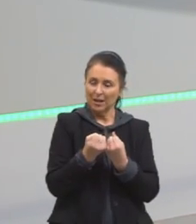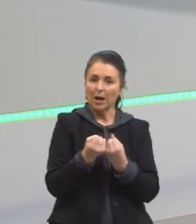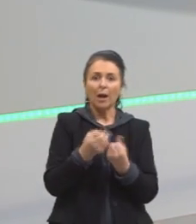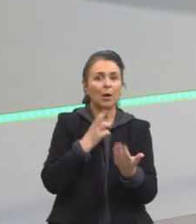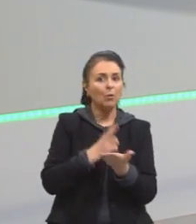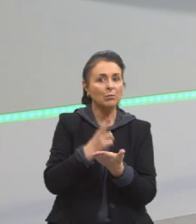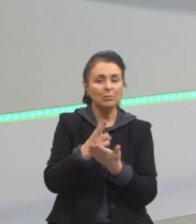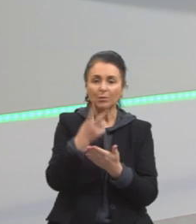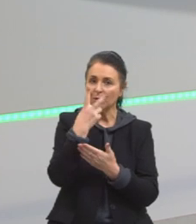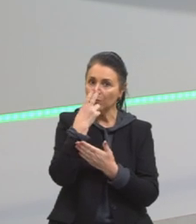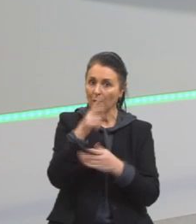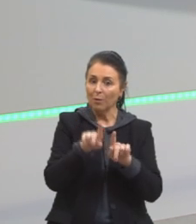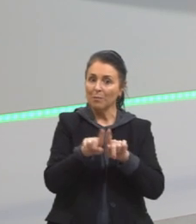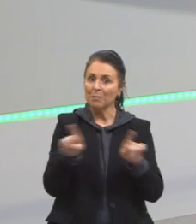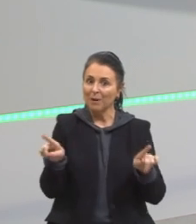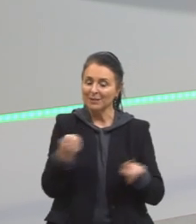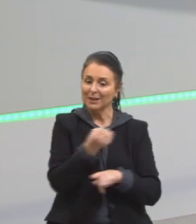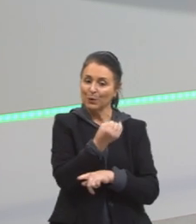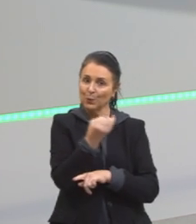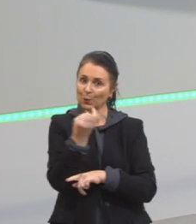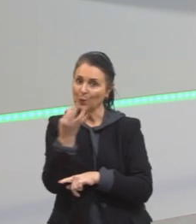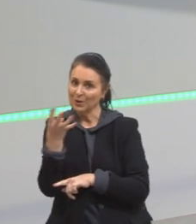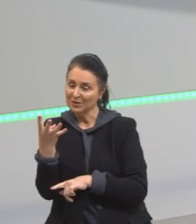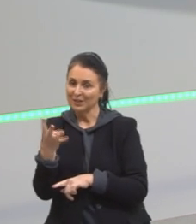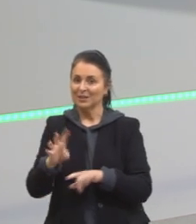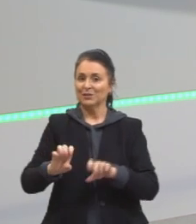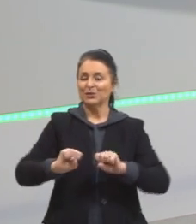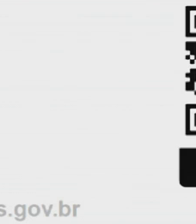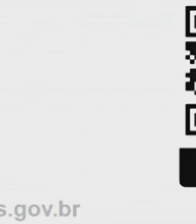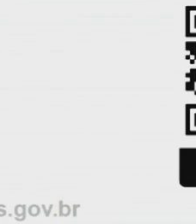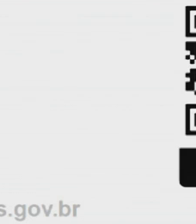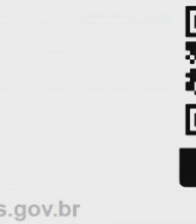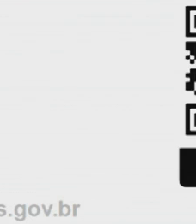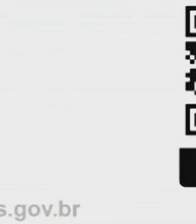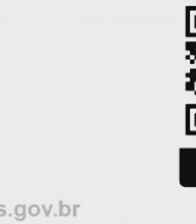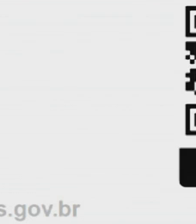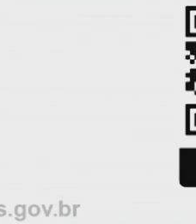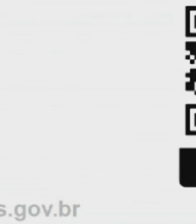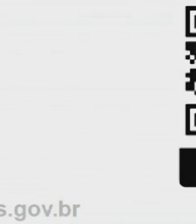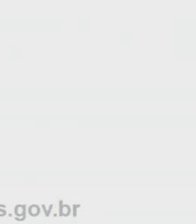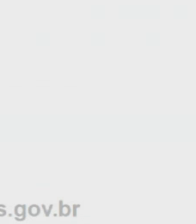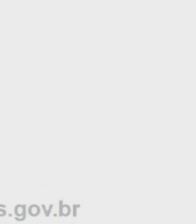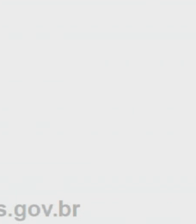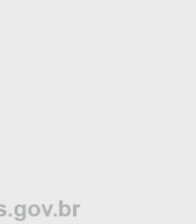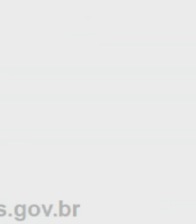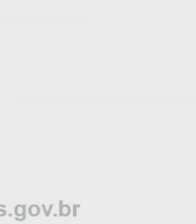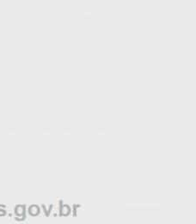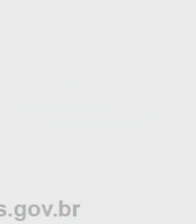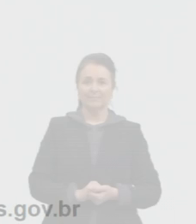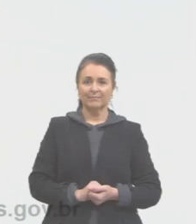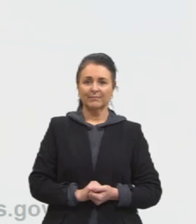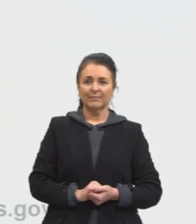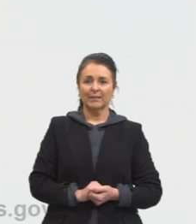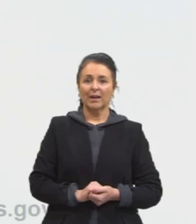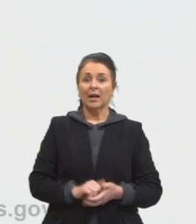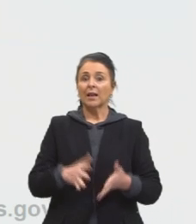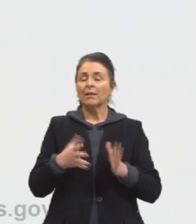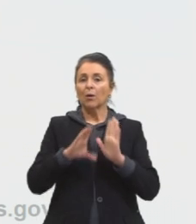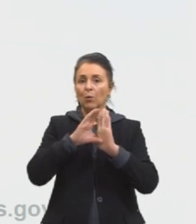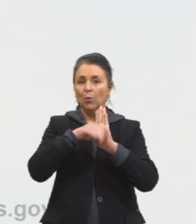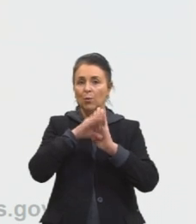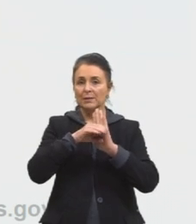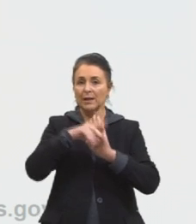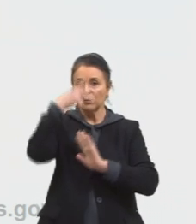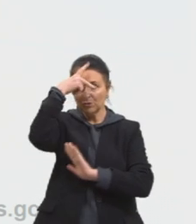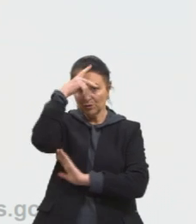mas é a quantidade de energia potencial e cinética varia Então pessoal sobre o conceito